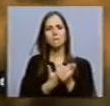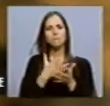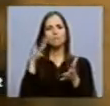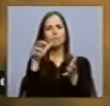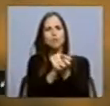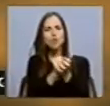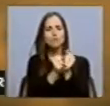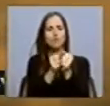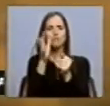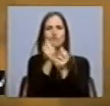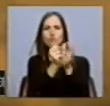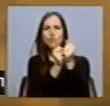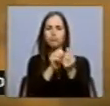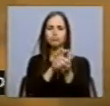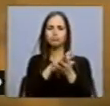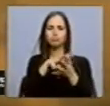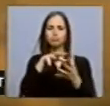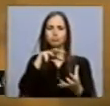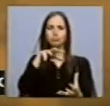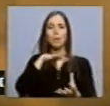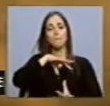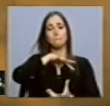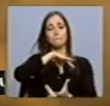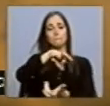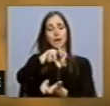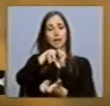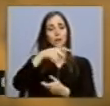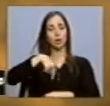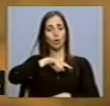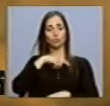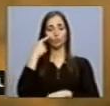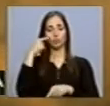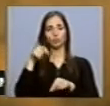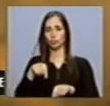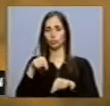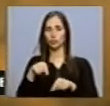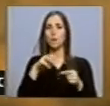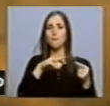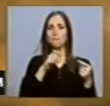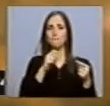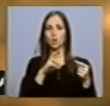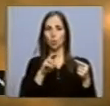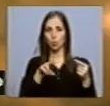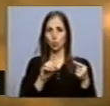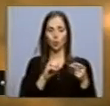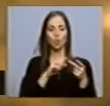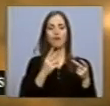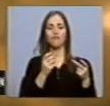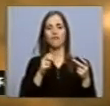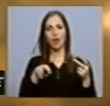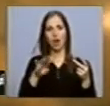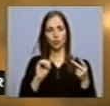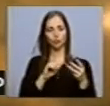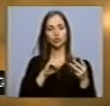pegajosos, precisamente para termos os planetas terrestres que conhecemos hoje, Mercúrio, Vênus, Terra e Marte. Esta é uma teoria